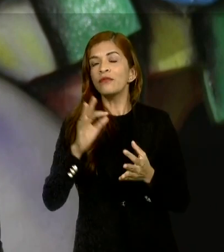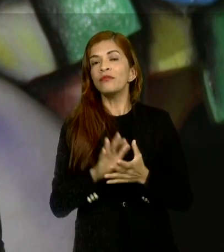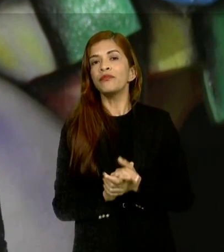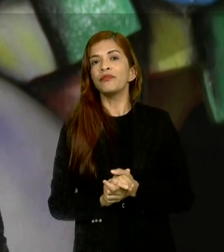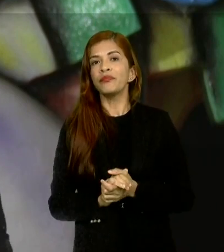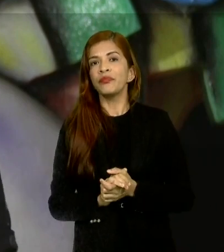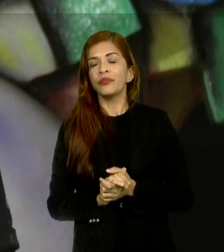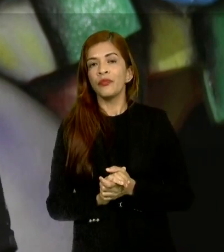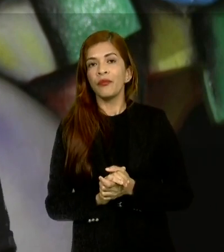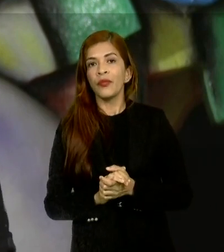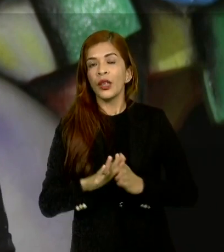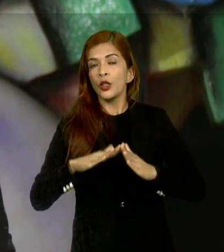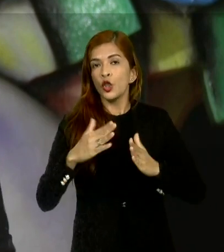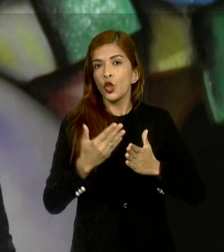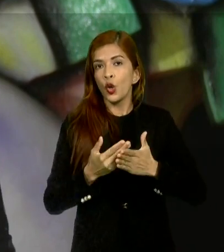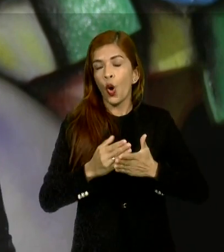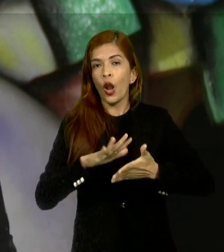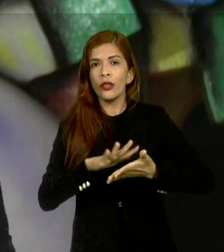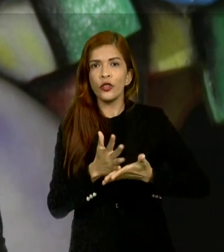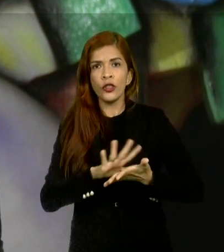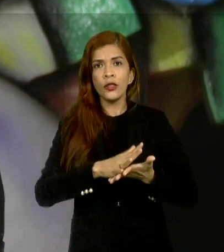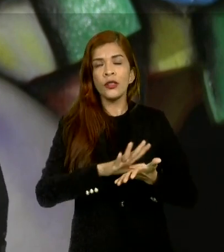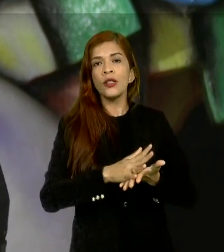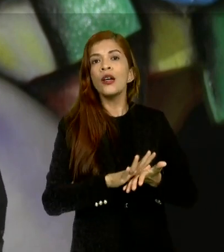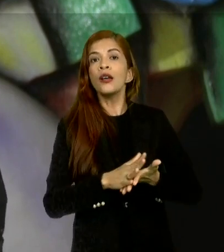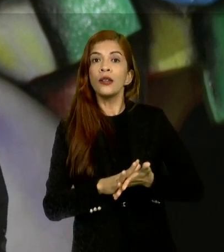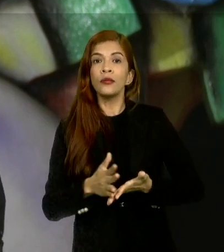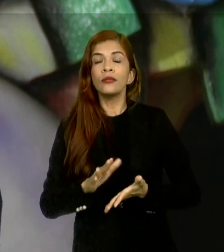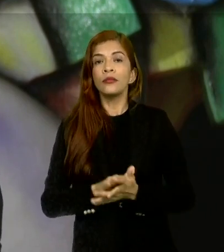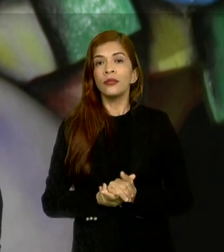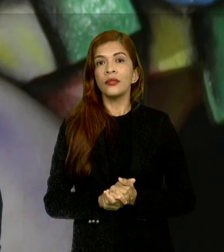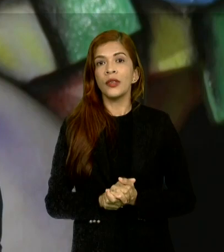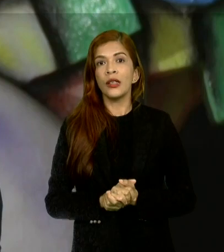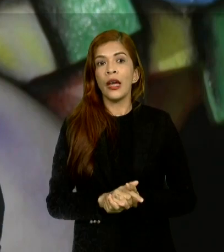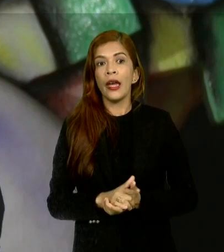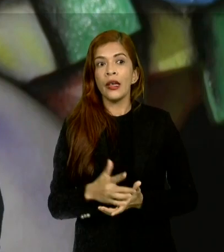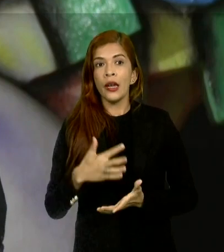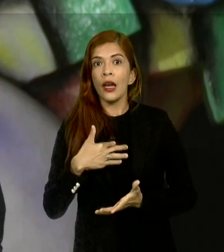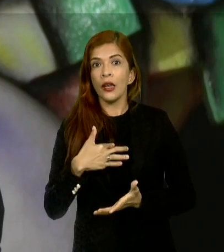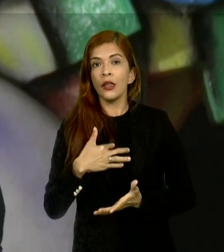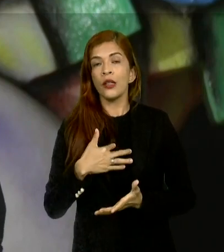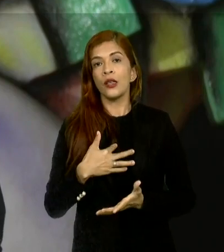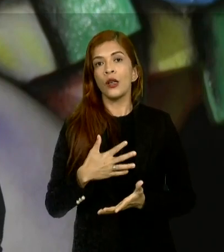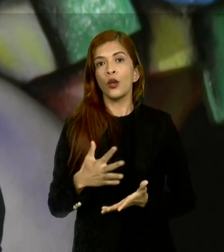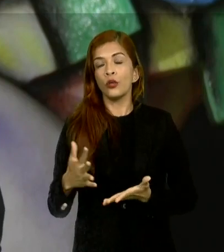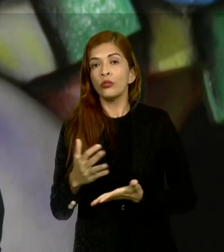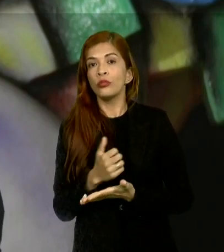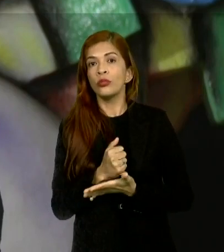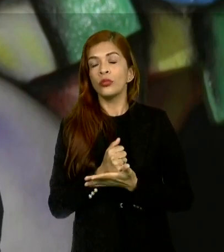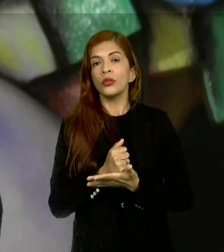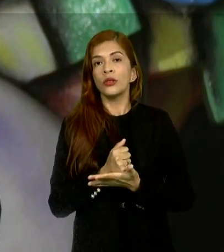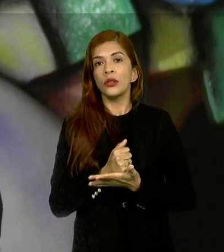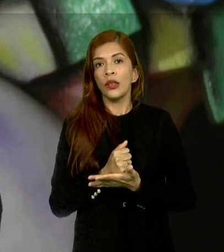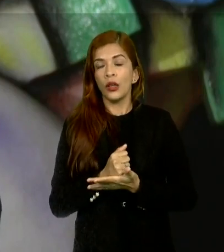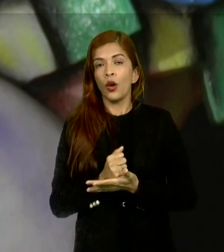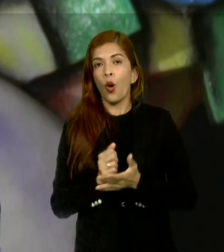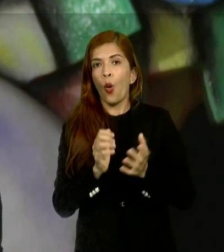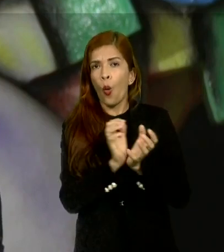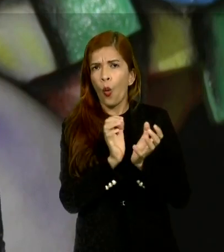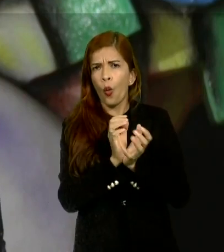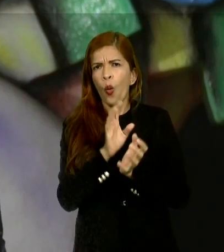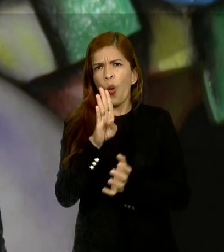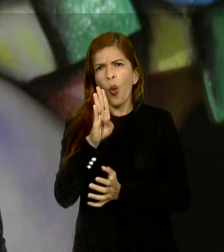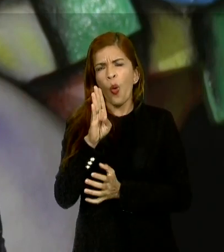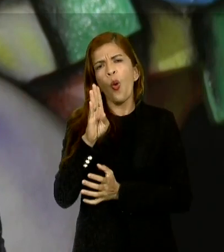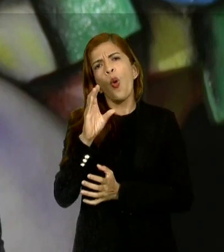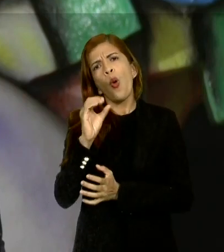em blocos. E daí tomei a aptidão através de um bloco chamado Turma do Saco, é um bloco lá